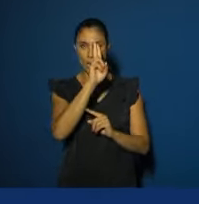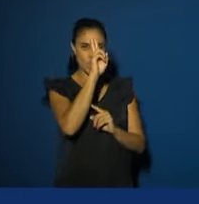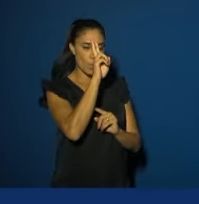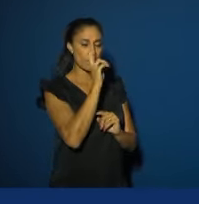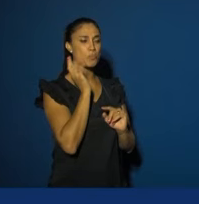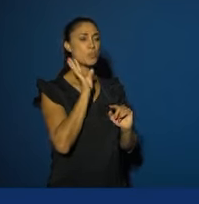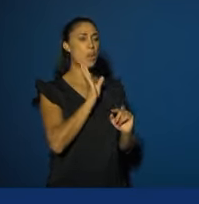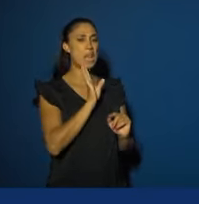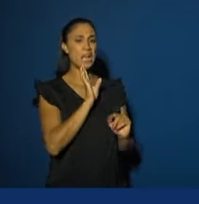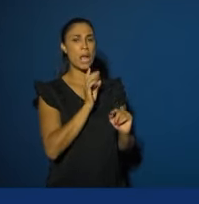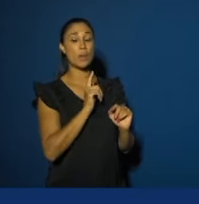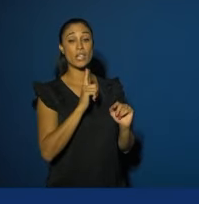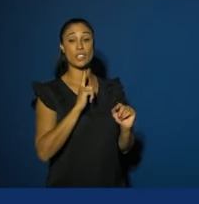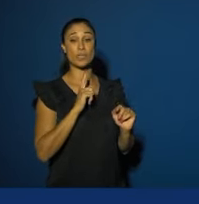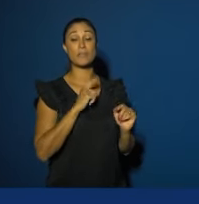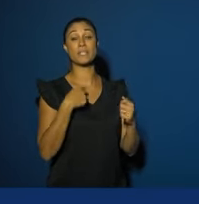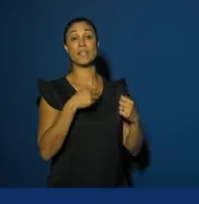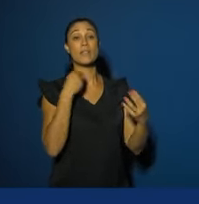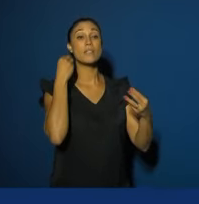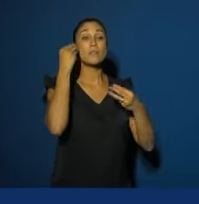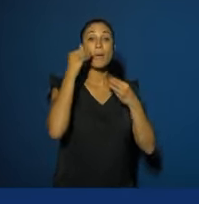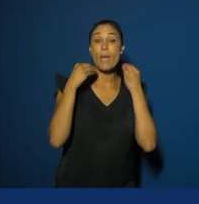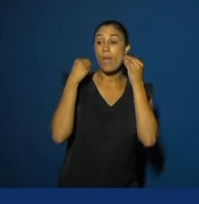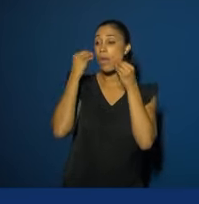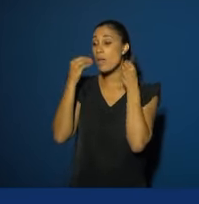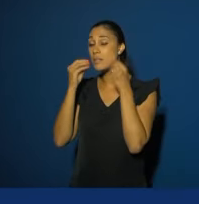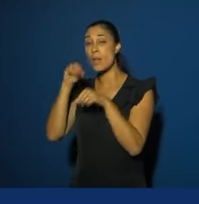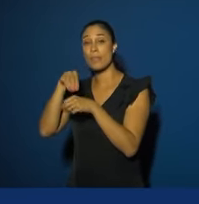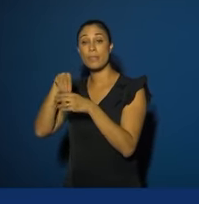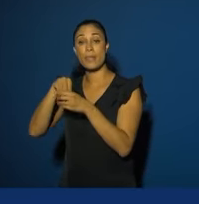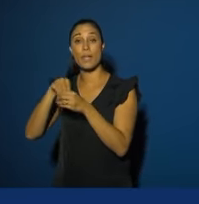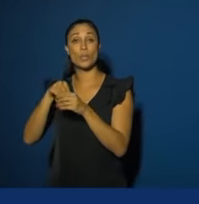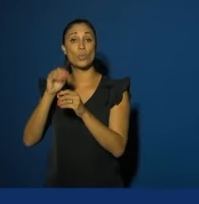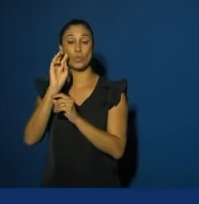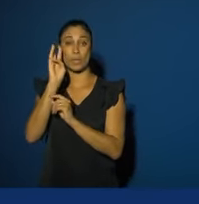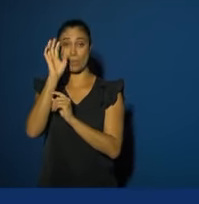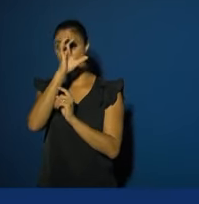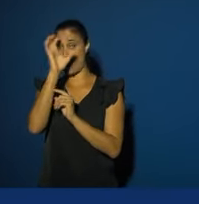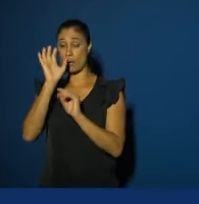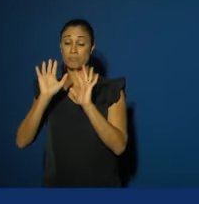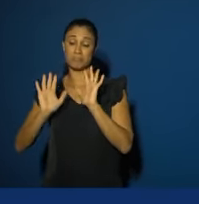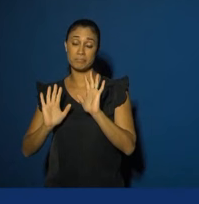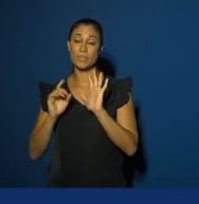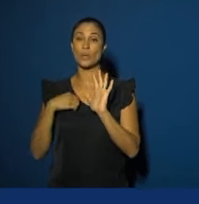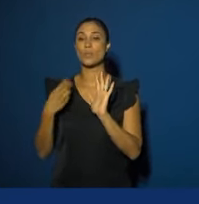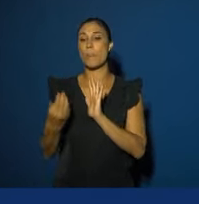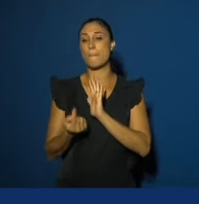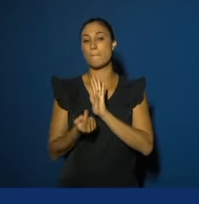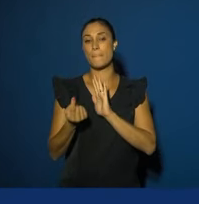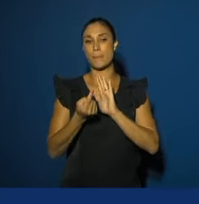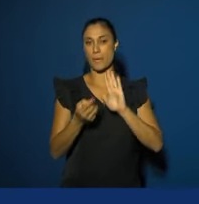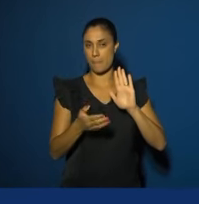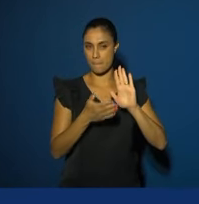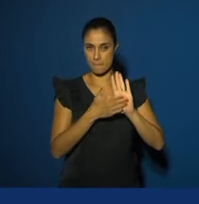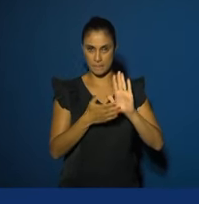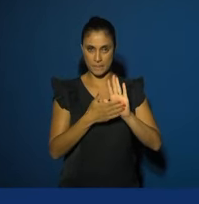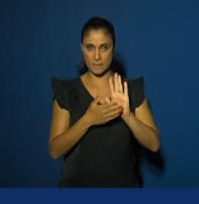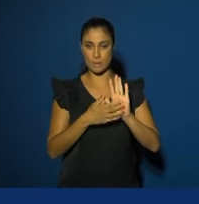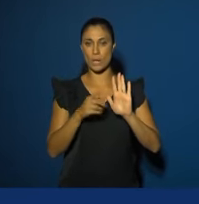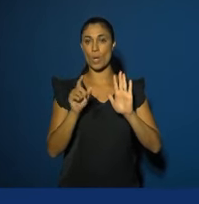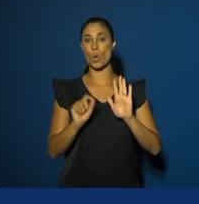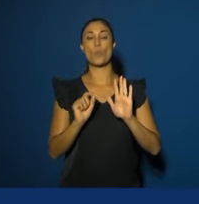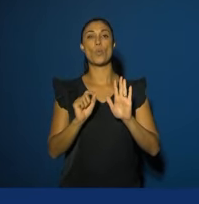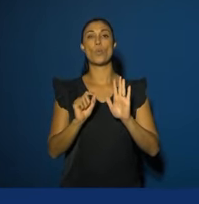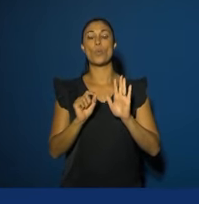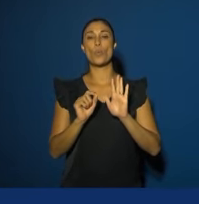super bacana e a gente tem que ter essas experiências todas dentro do shopping Então acho acho que a primeira missão nossa como como operador de